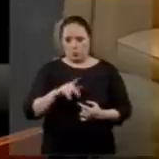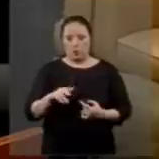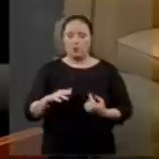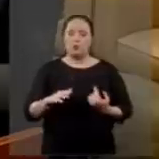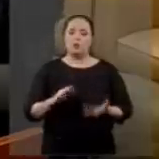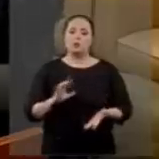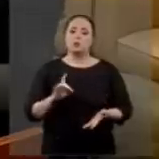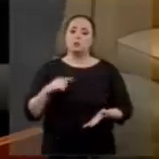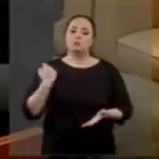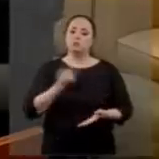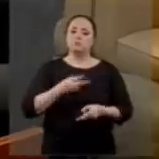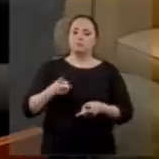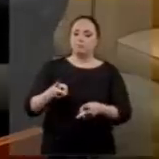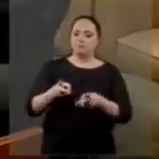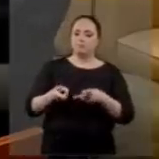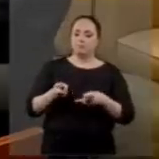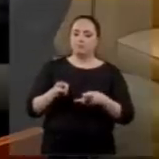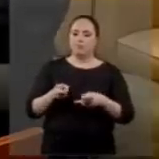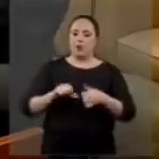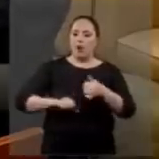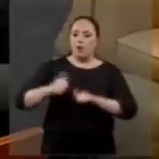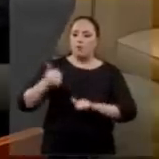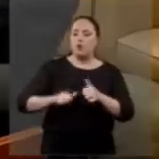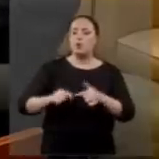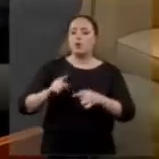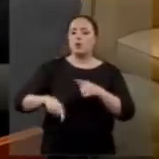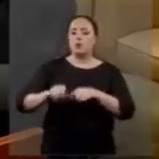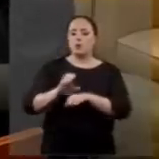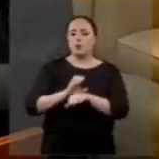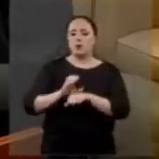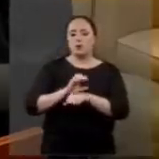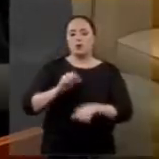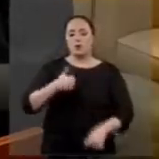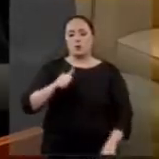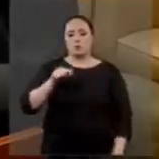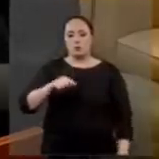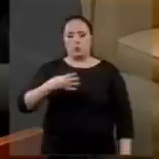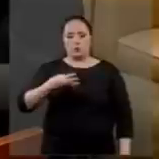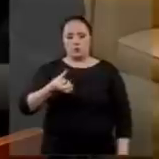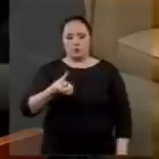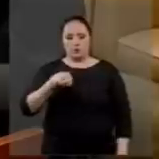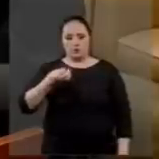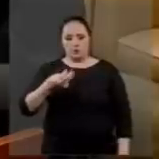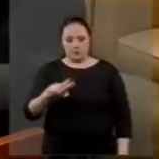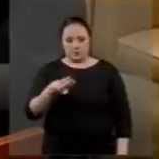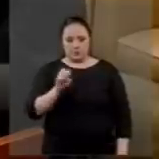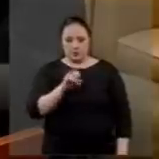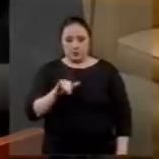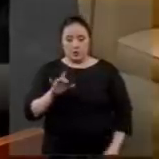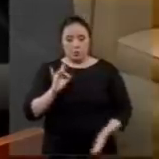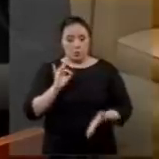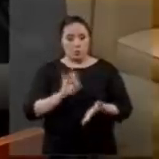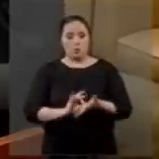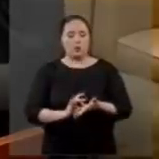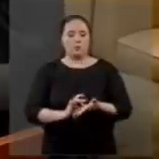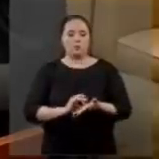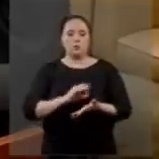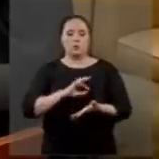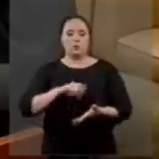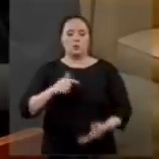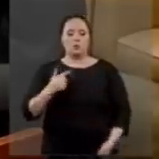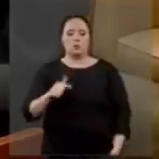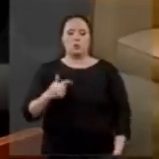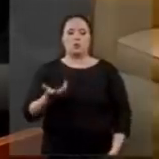juízo avaliar a inconstitucionalidade da Lei Estadual 11.463, que, se confirmada, não acarretará